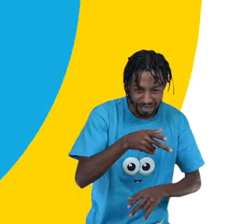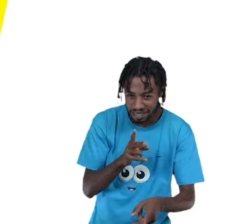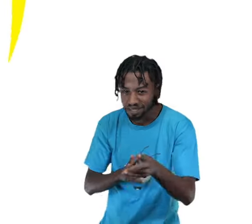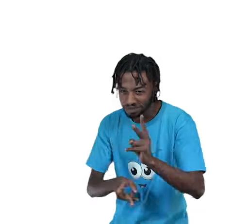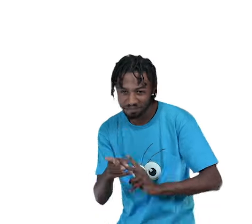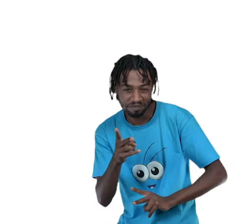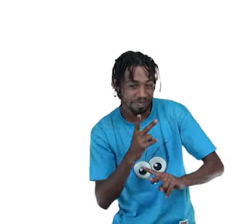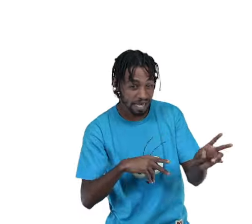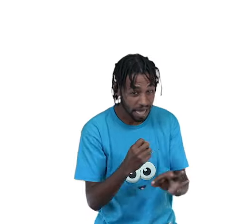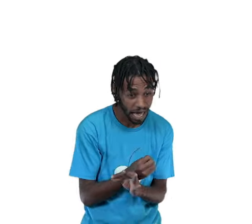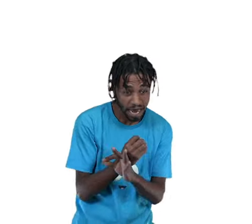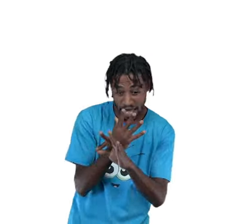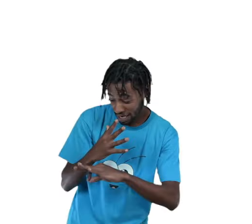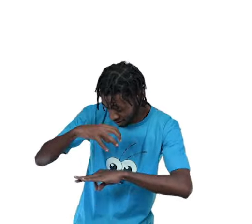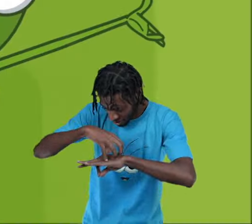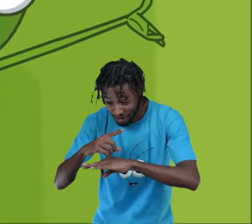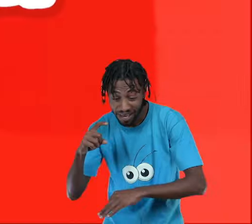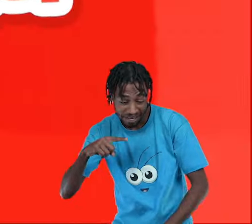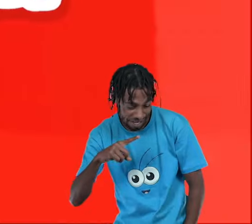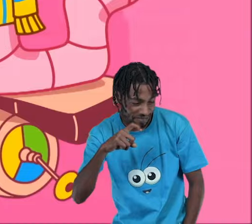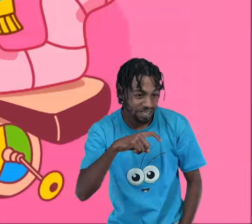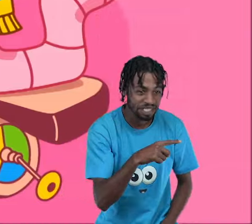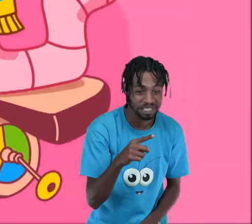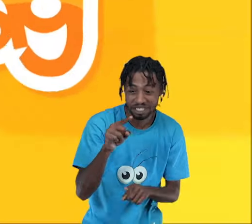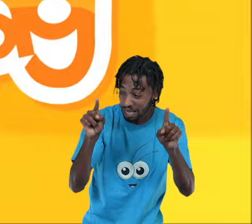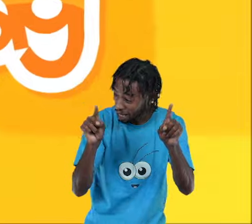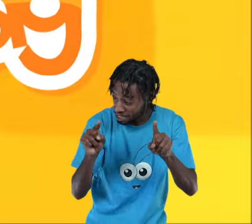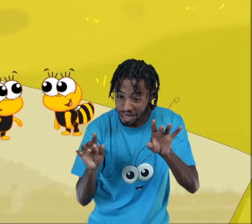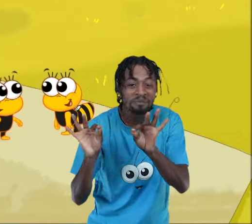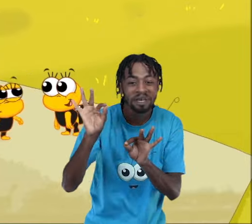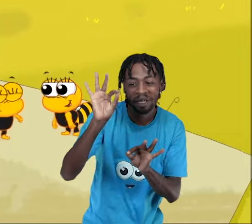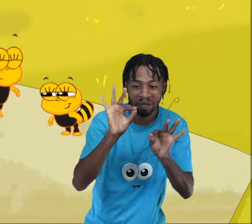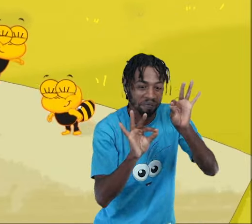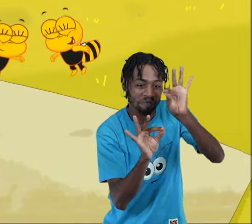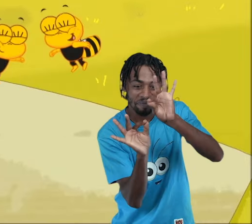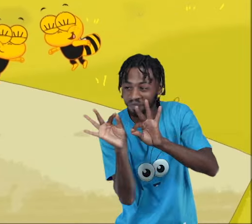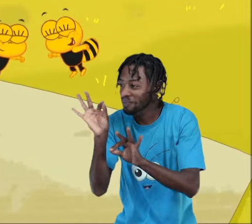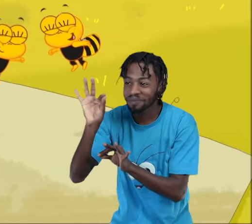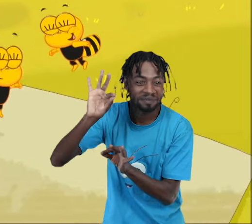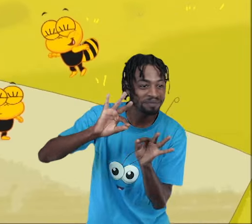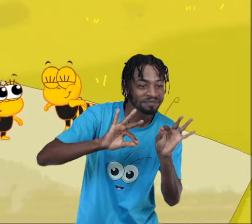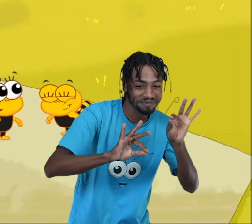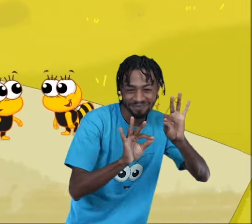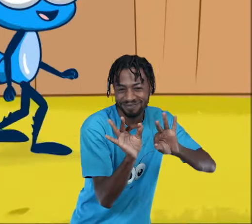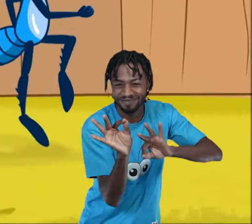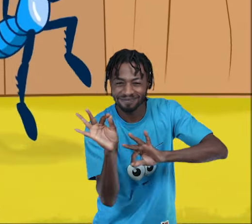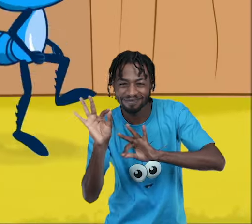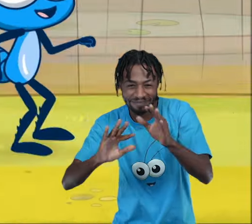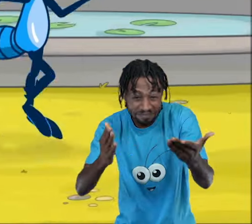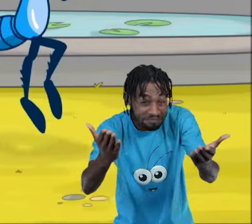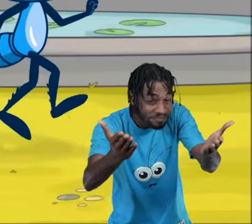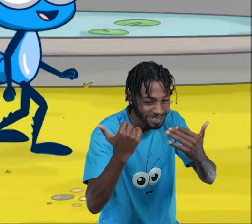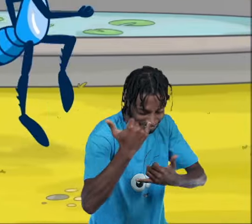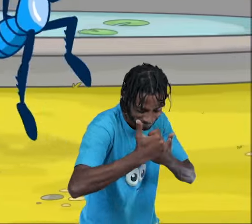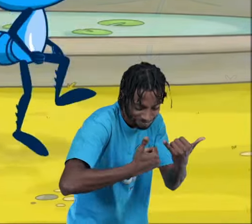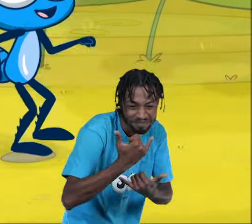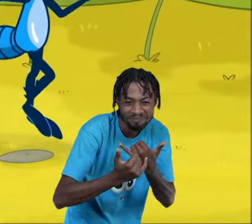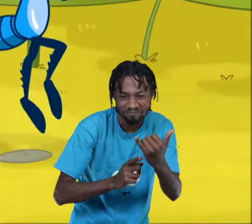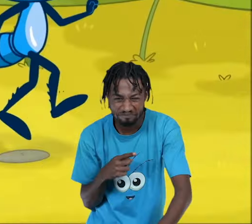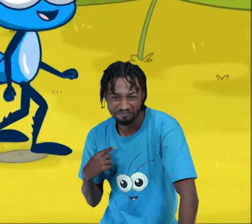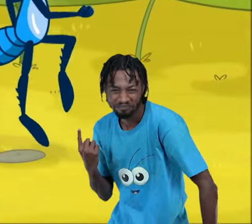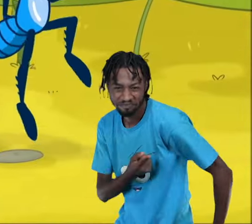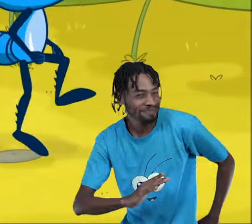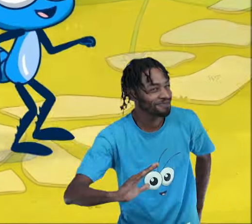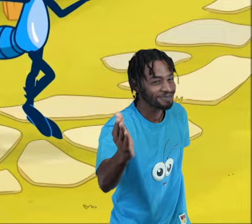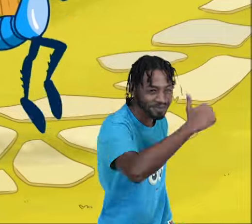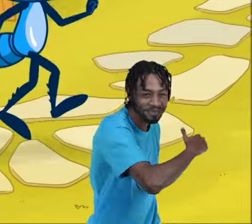sem fim. Arrasta, rola, eba, zigue-zague também. Vem você brincar com a